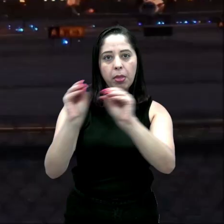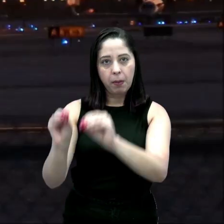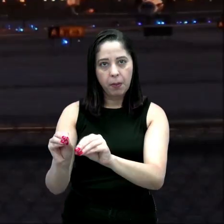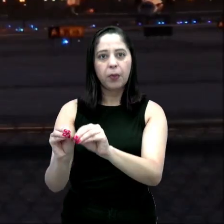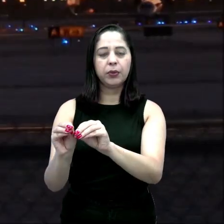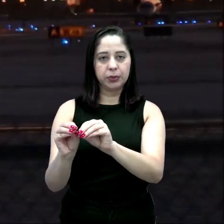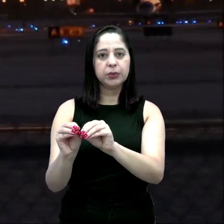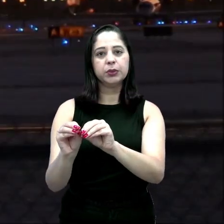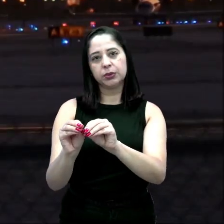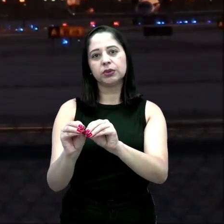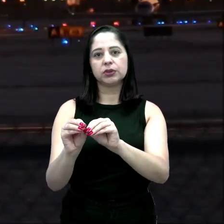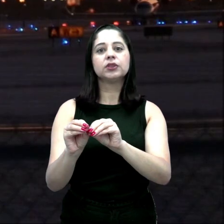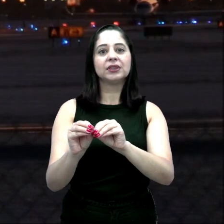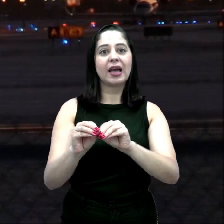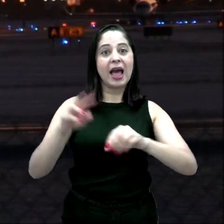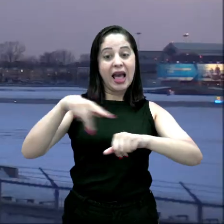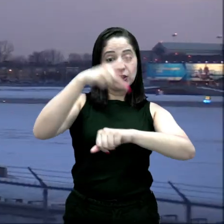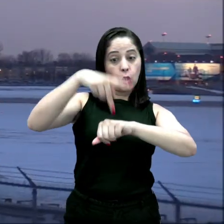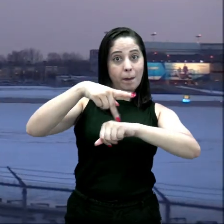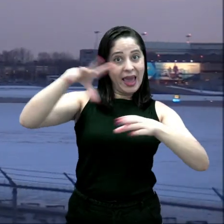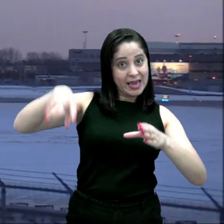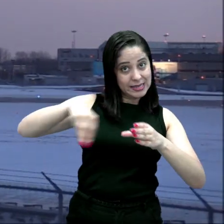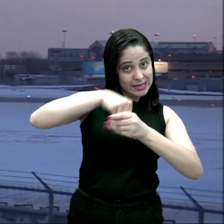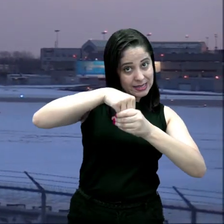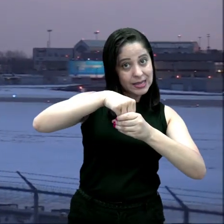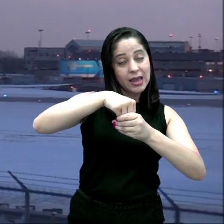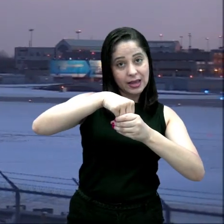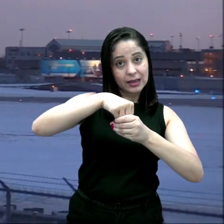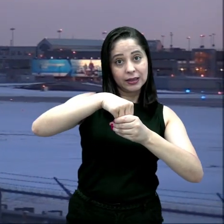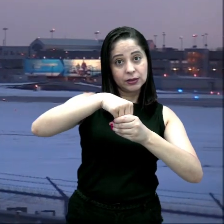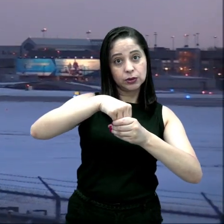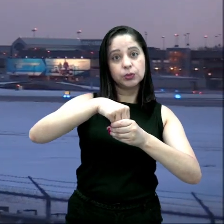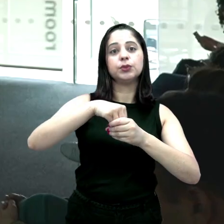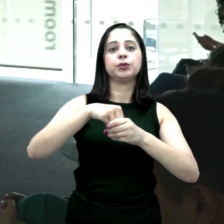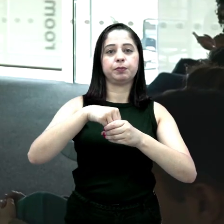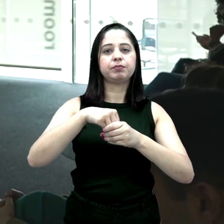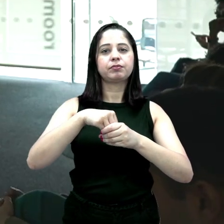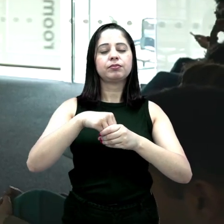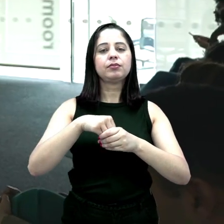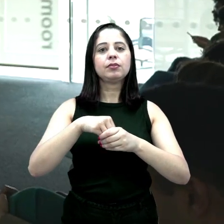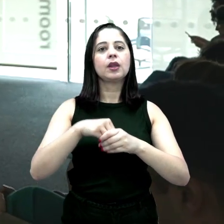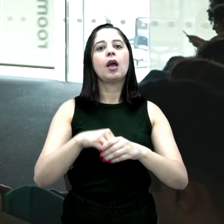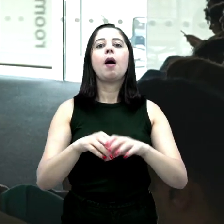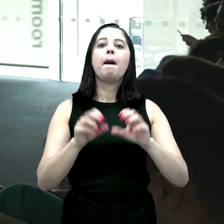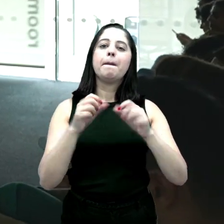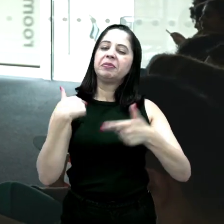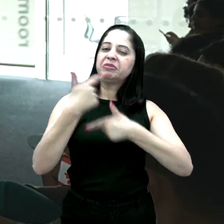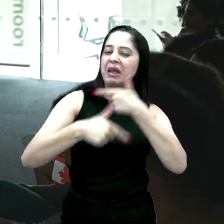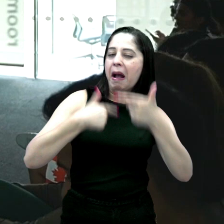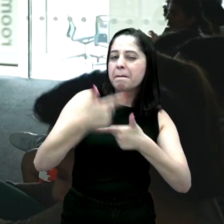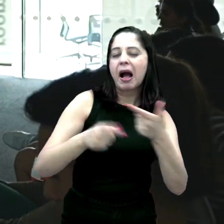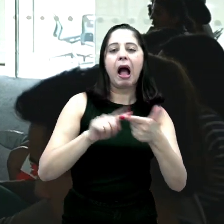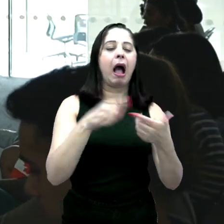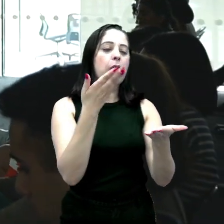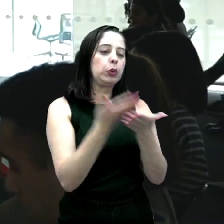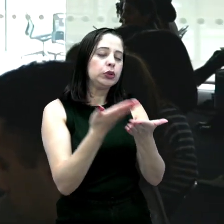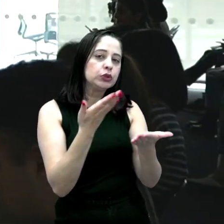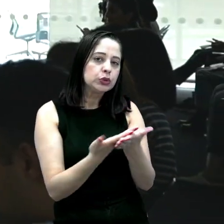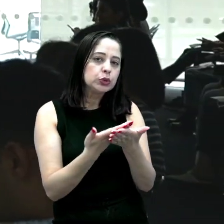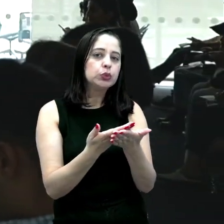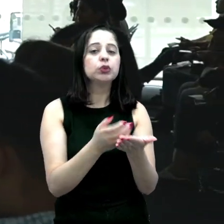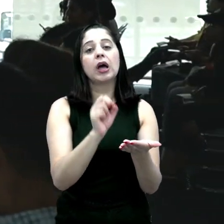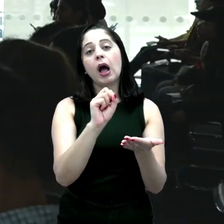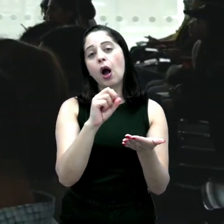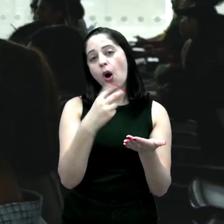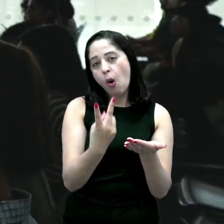habitual, seja de dentro de um país ou além de suas fronteiras. Pode ser por trabalho, estudos ou